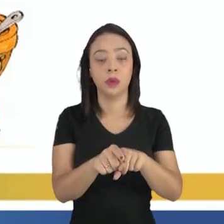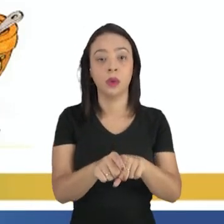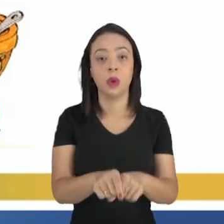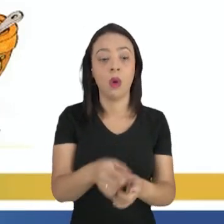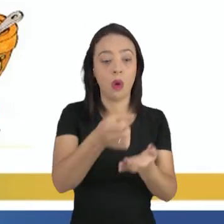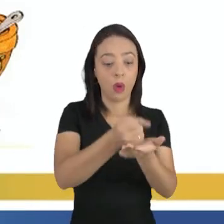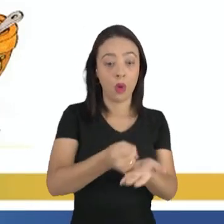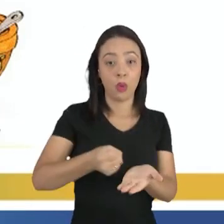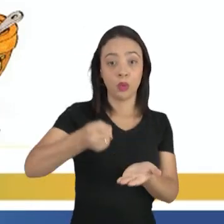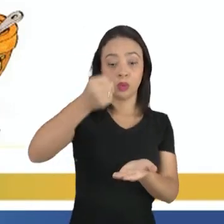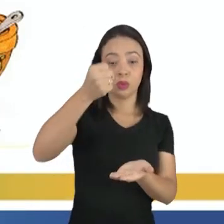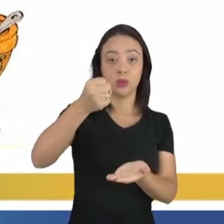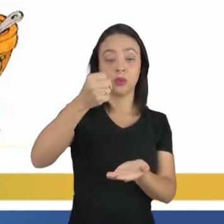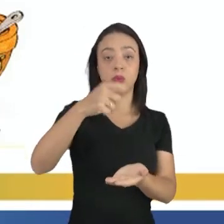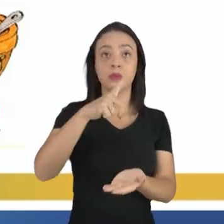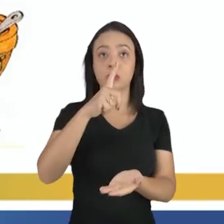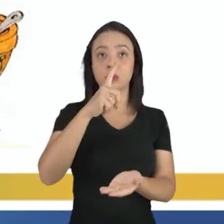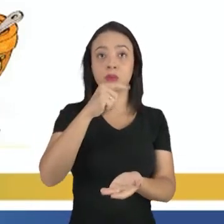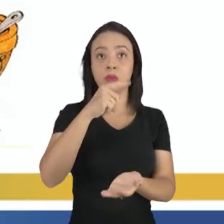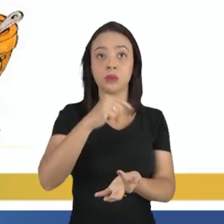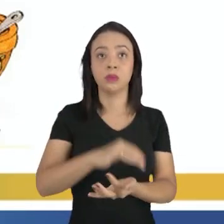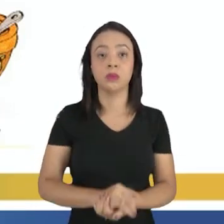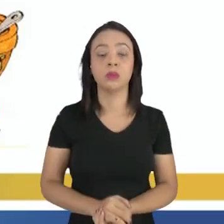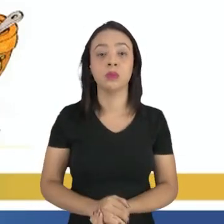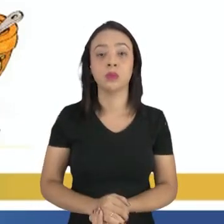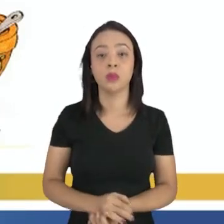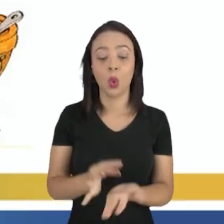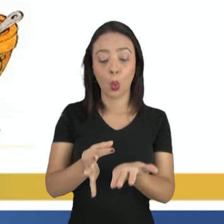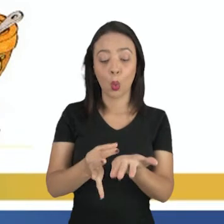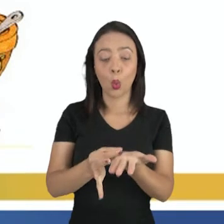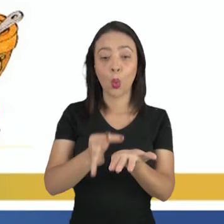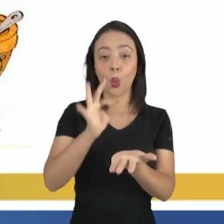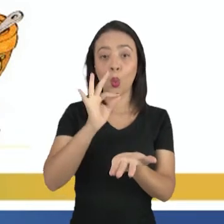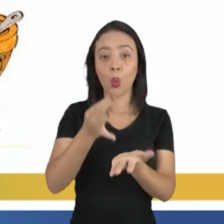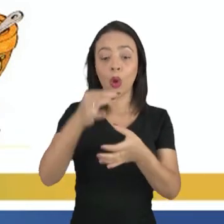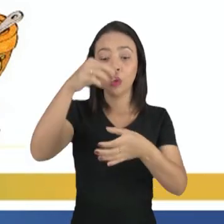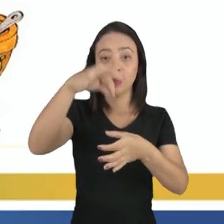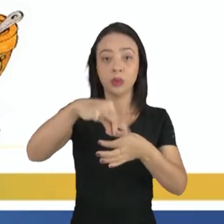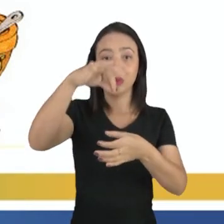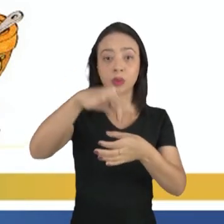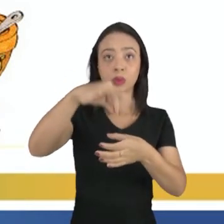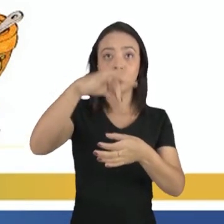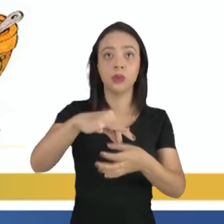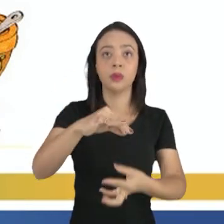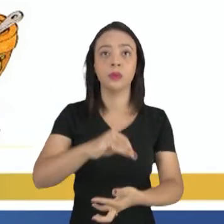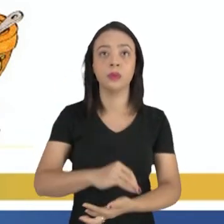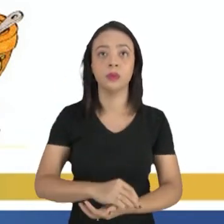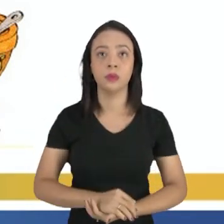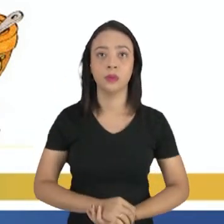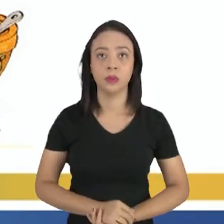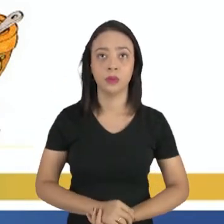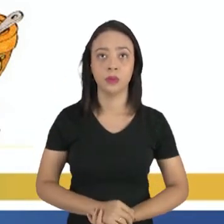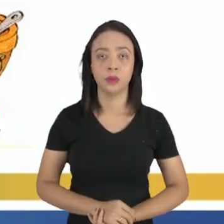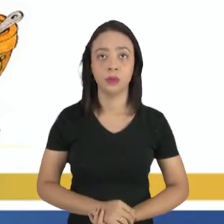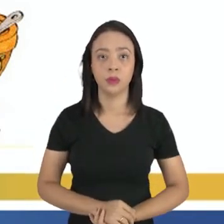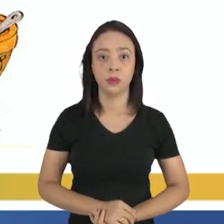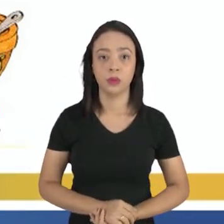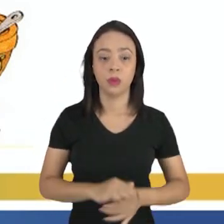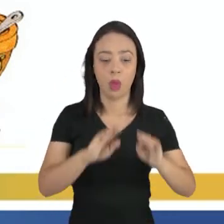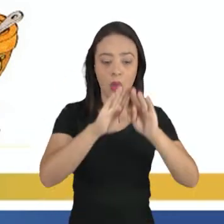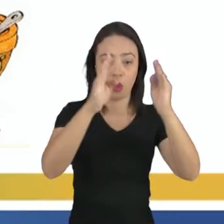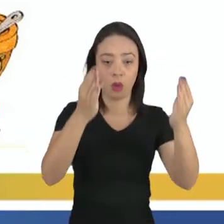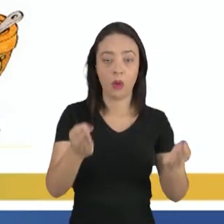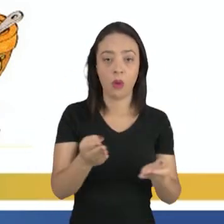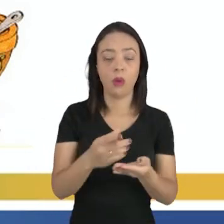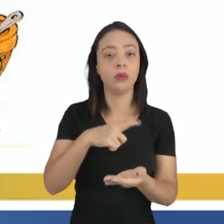de água. A cup of tea, uma xícara de chá. A package of tea, um pacote de